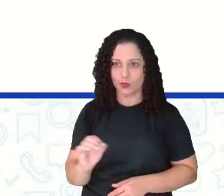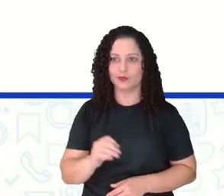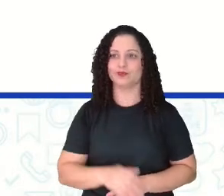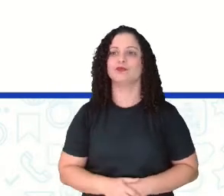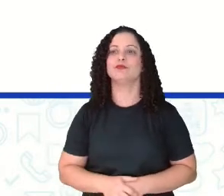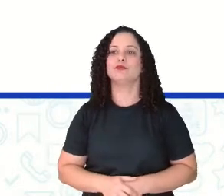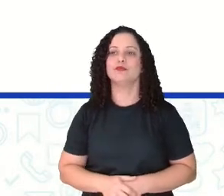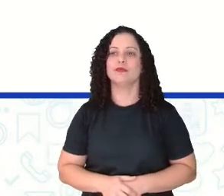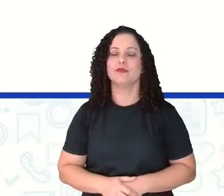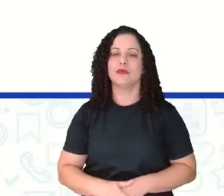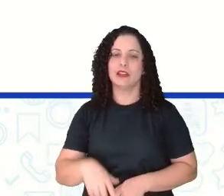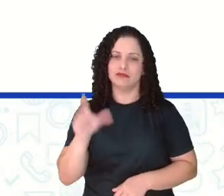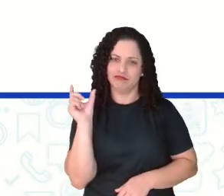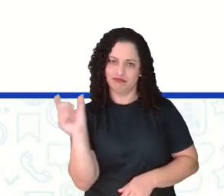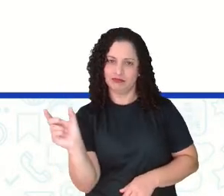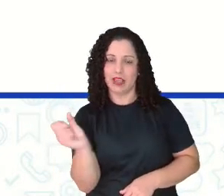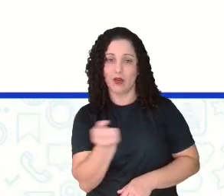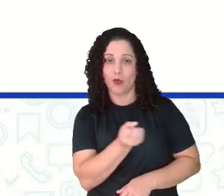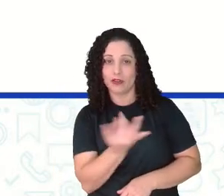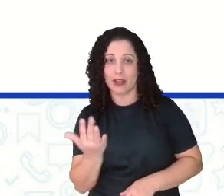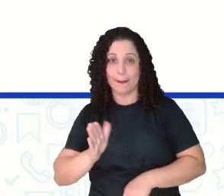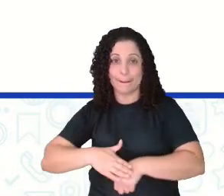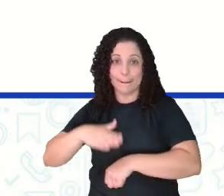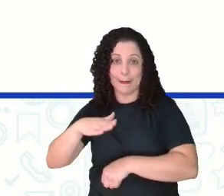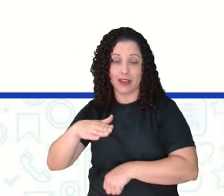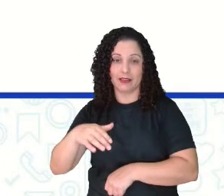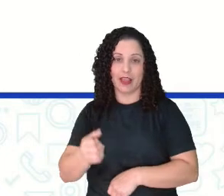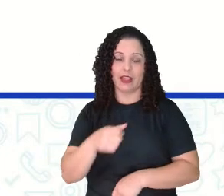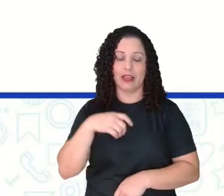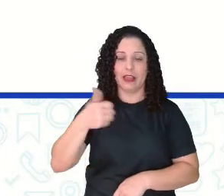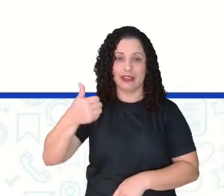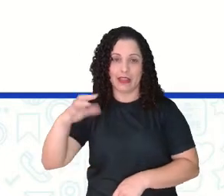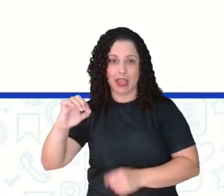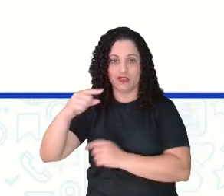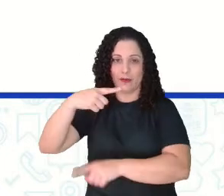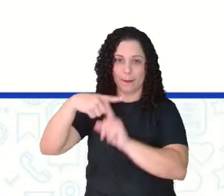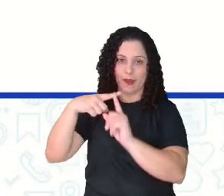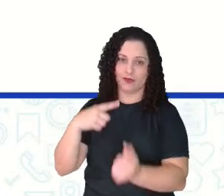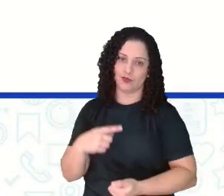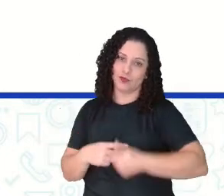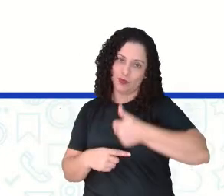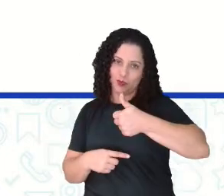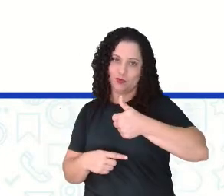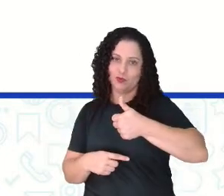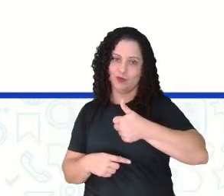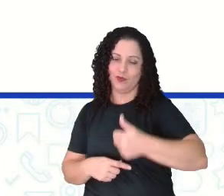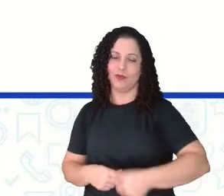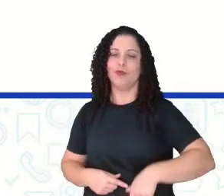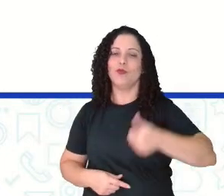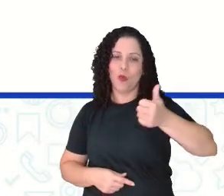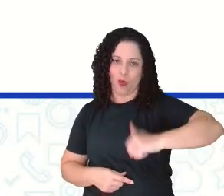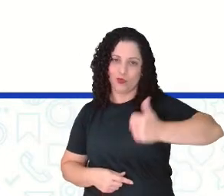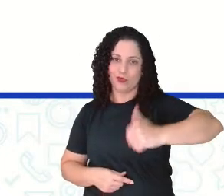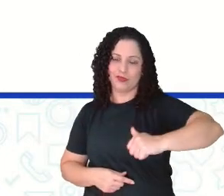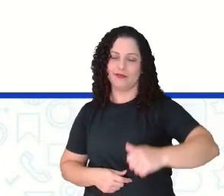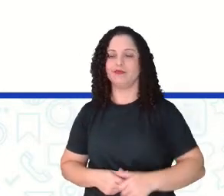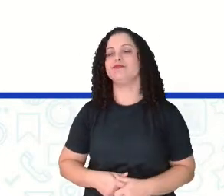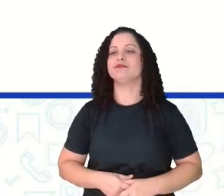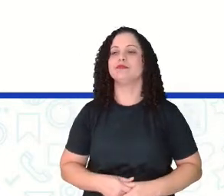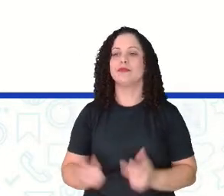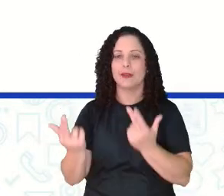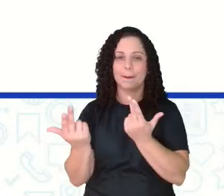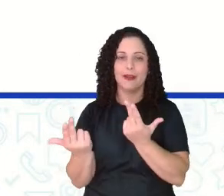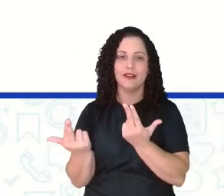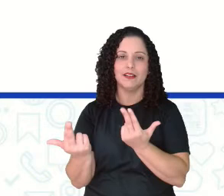E decágono é de 10, ou seja, você soma o 1 com o 10, dá um polígono de 11 lados. Mesma ideia